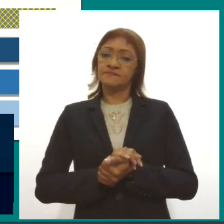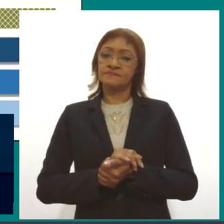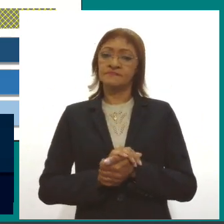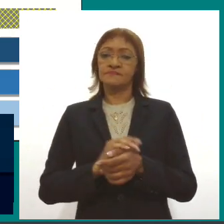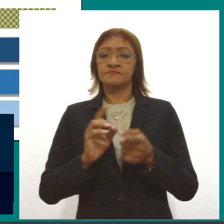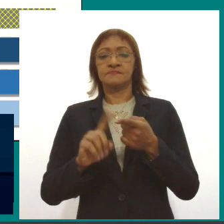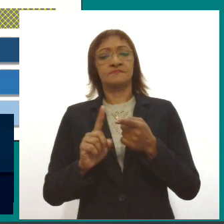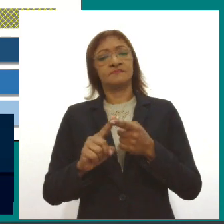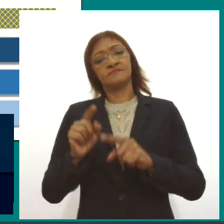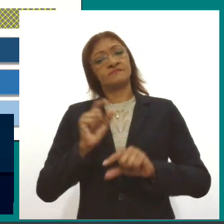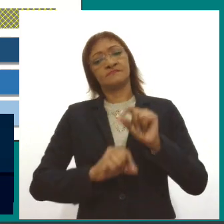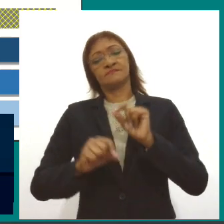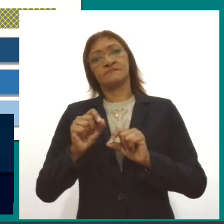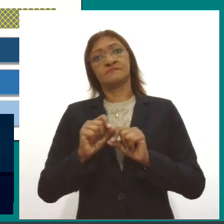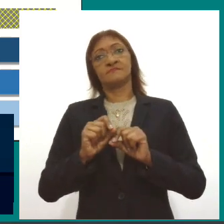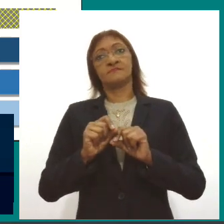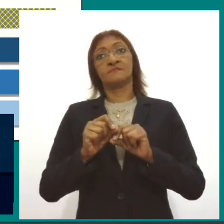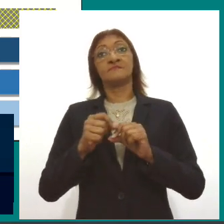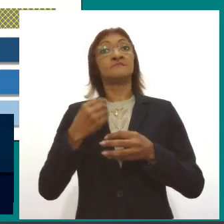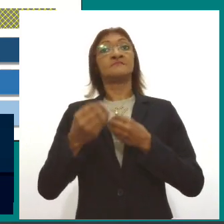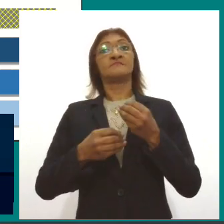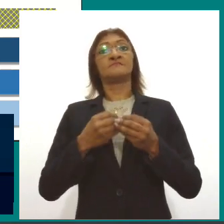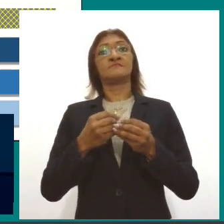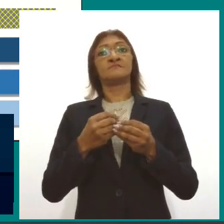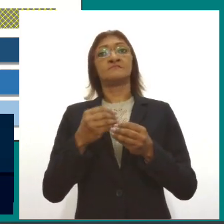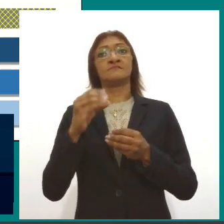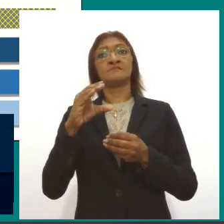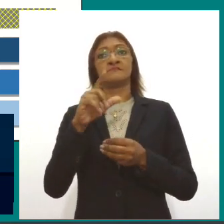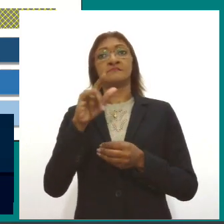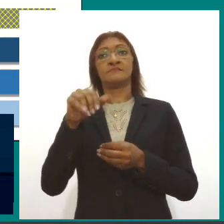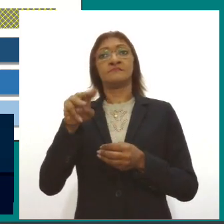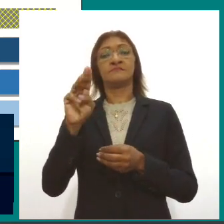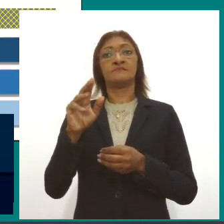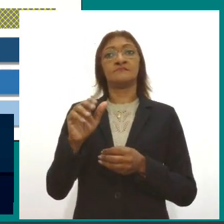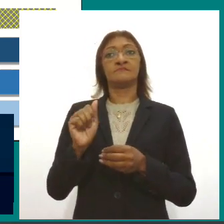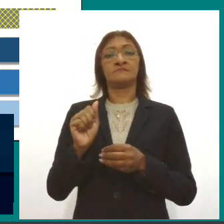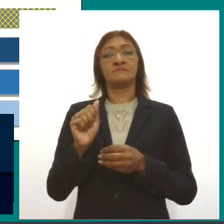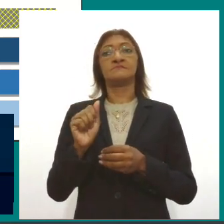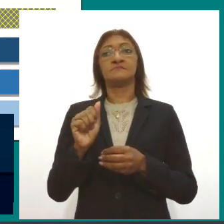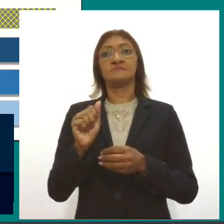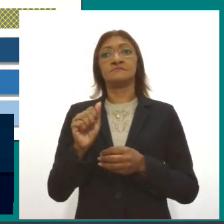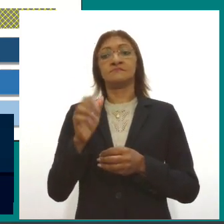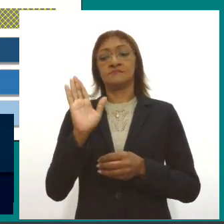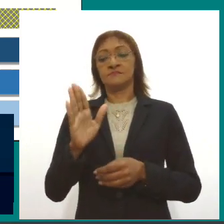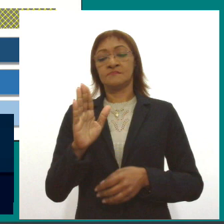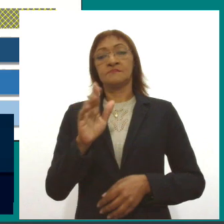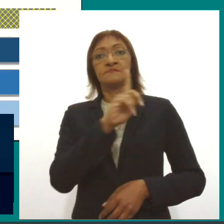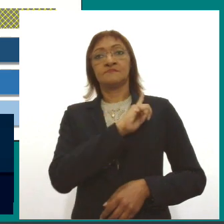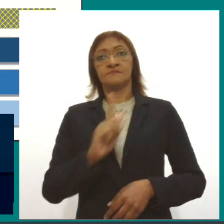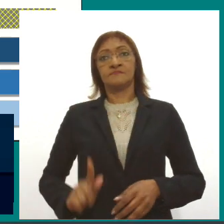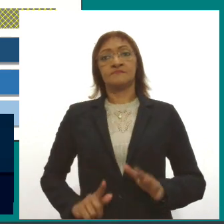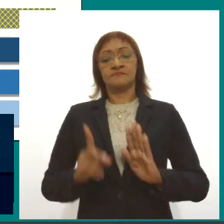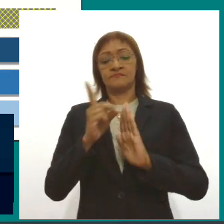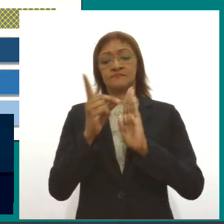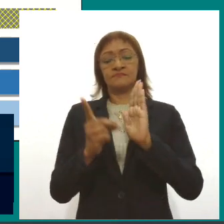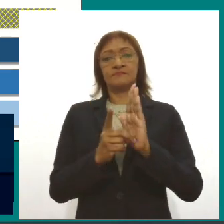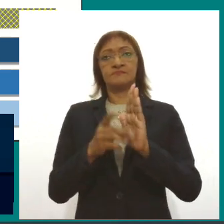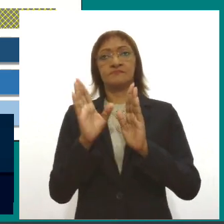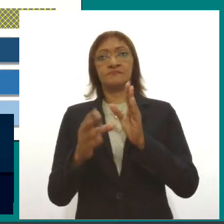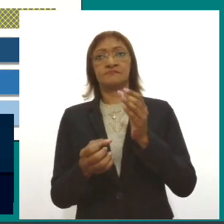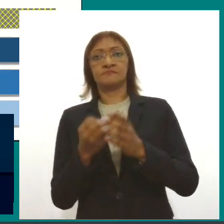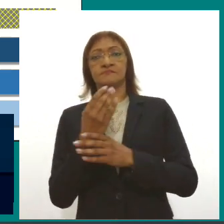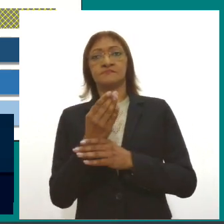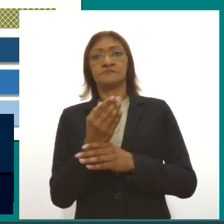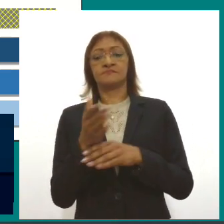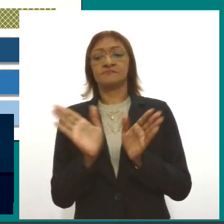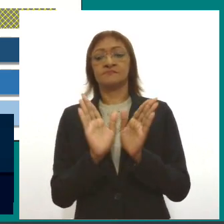é no tocante às mudanças climáticas, né? Recentemente, o governador do estado criou um decreto instalando o